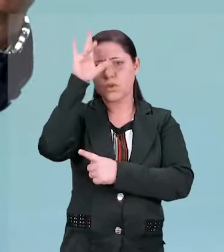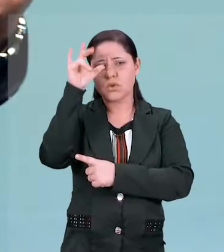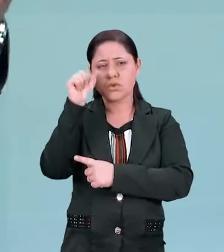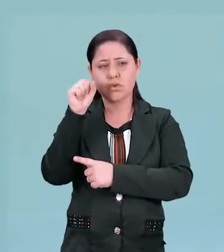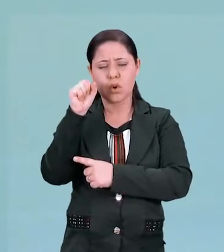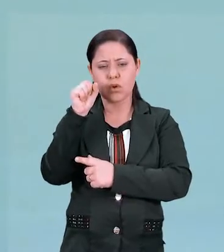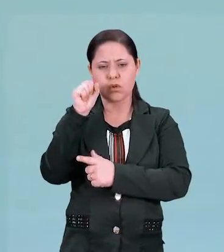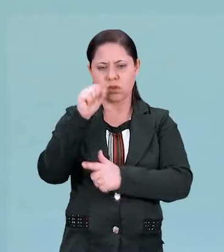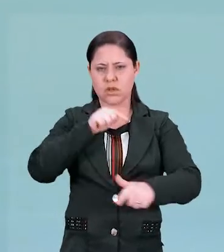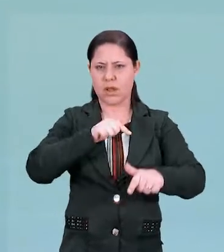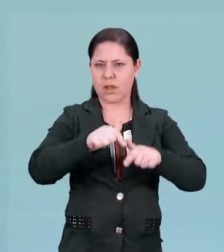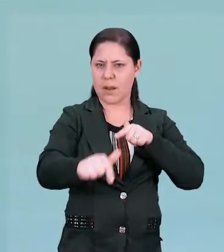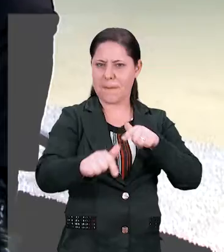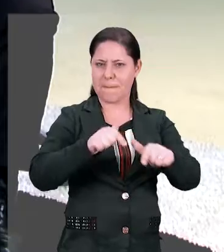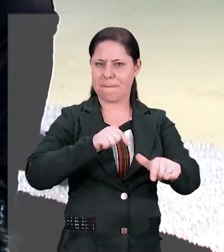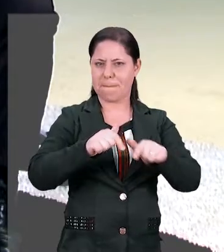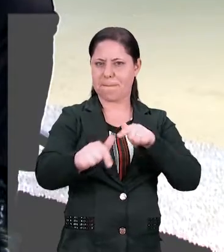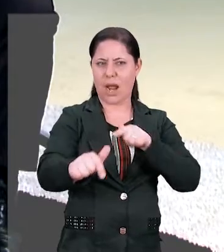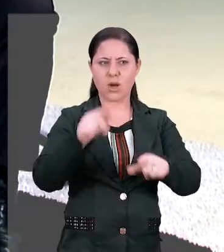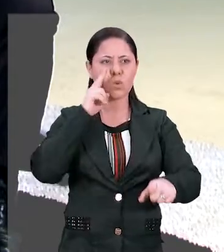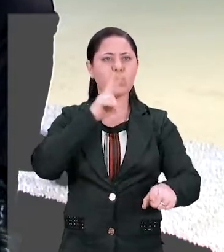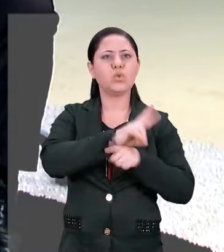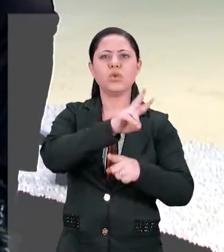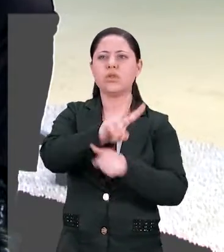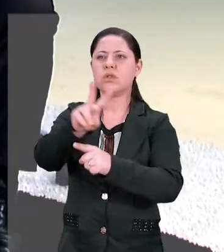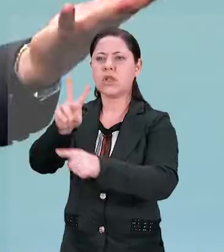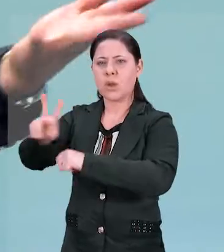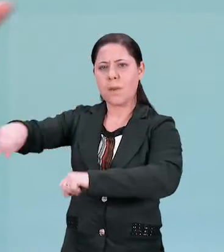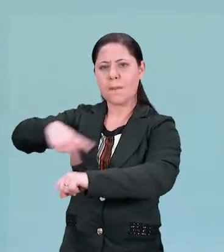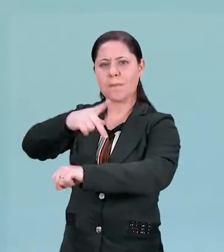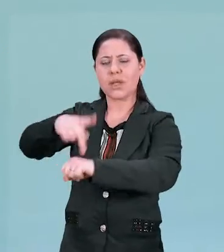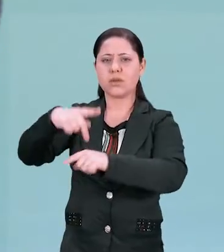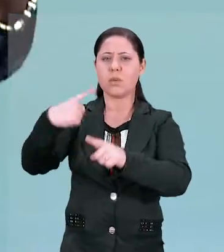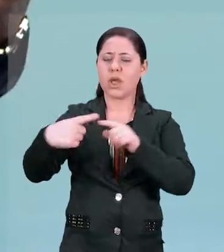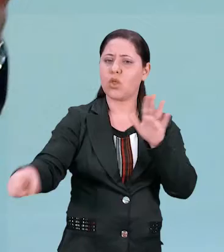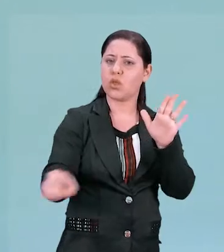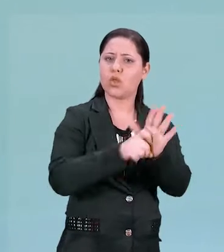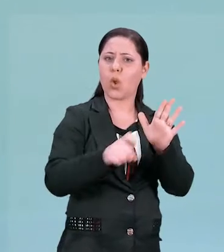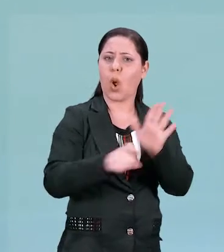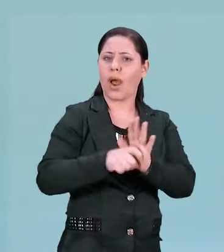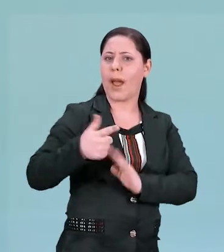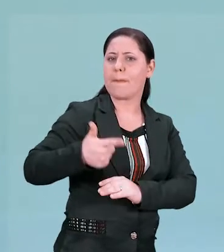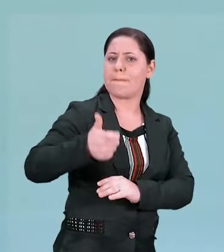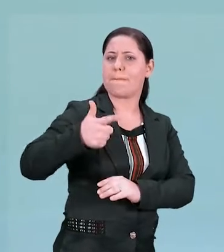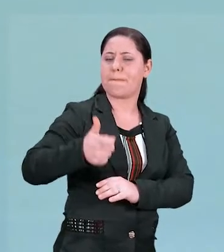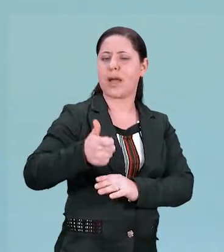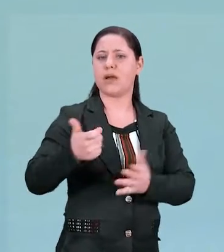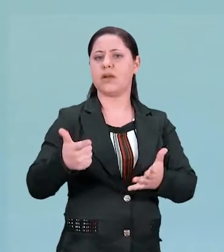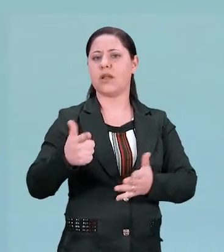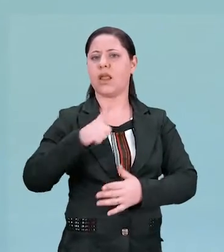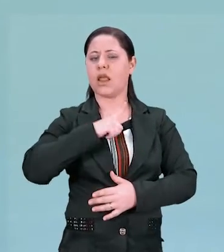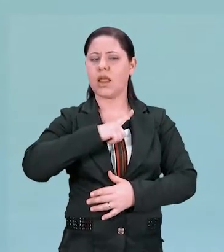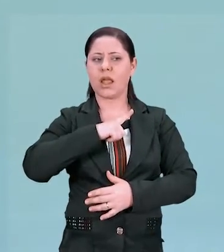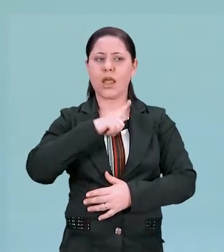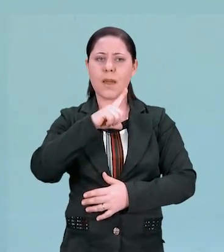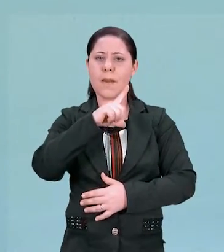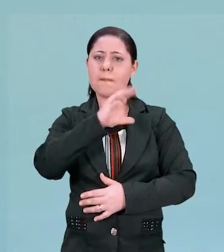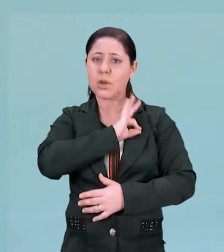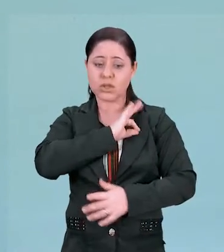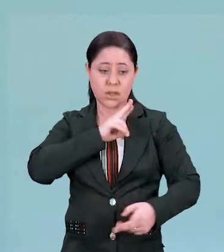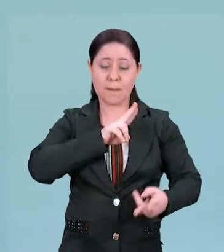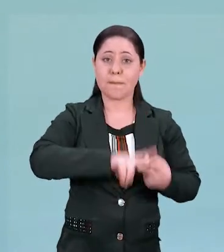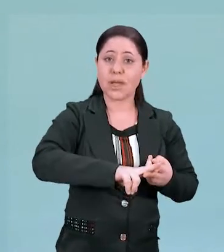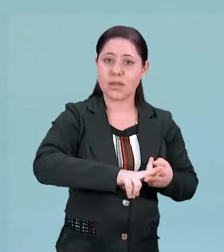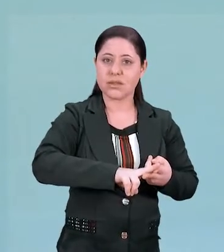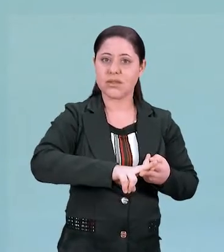trabalha fortemente para o resto do país, porque drogas, armas, munições que as nossas polícias